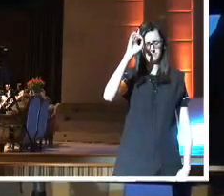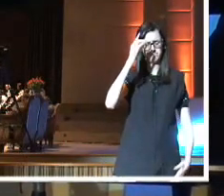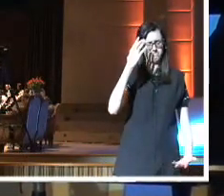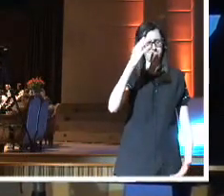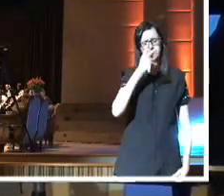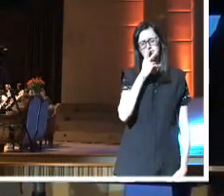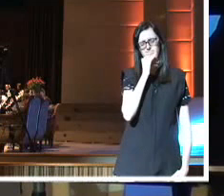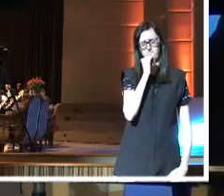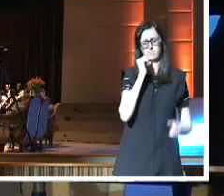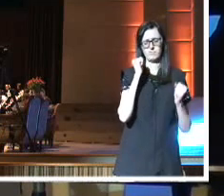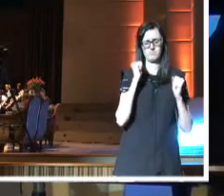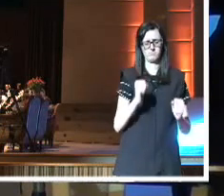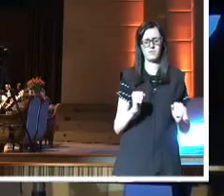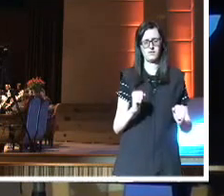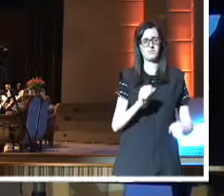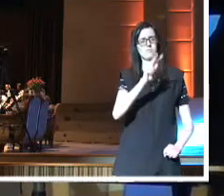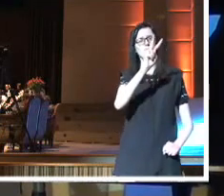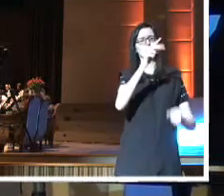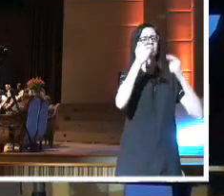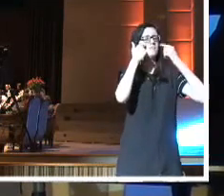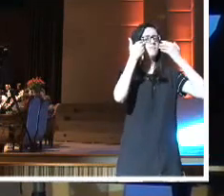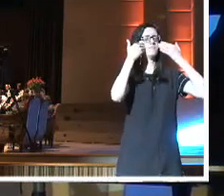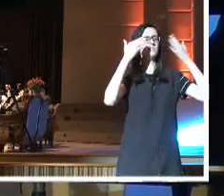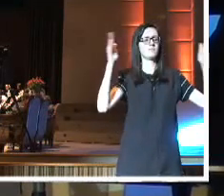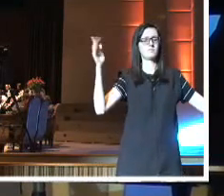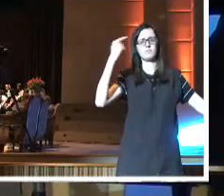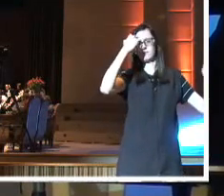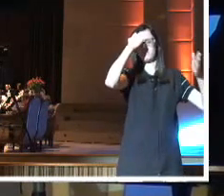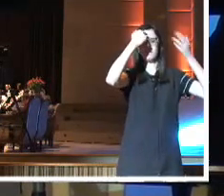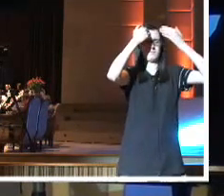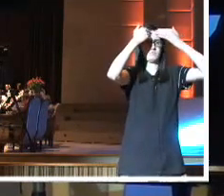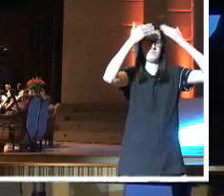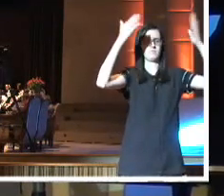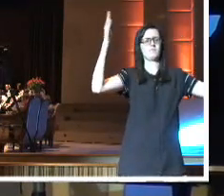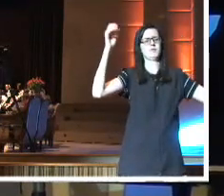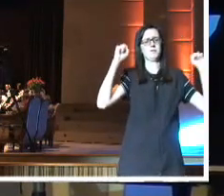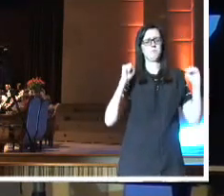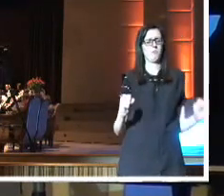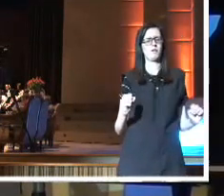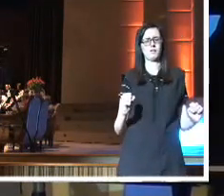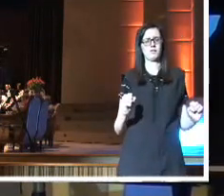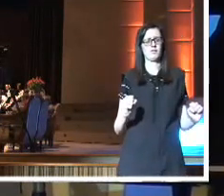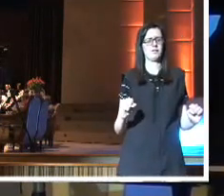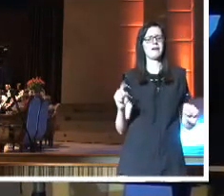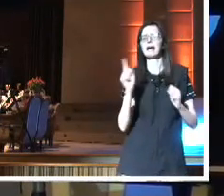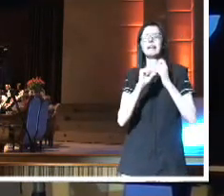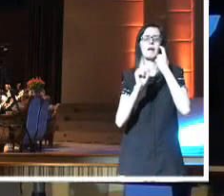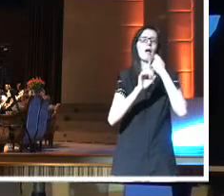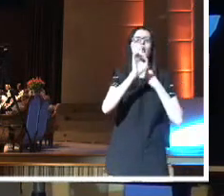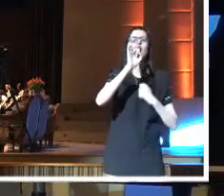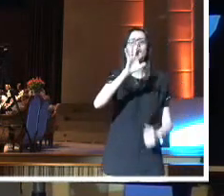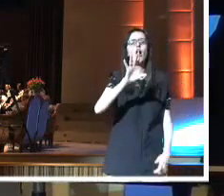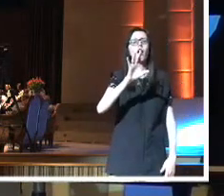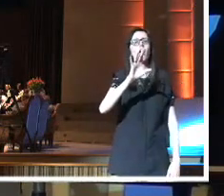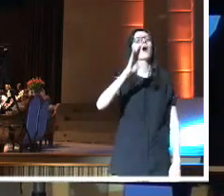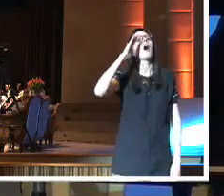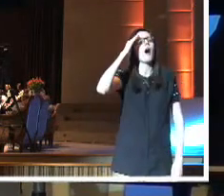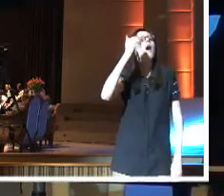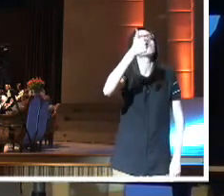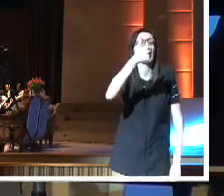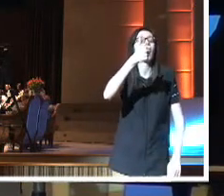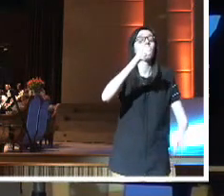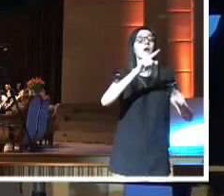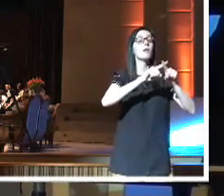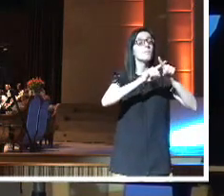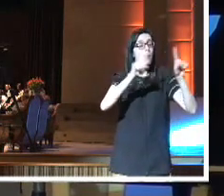Pai, abre os nossos ouvidos, abre a nossa mente, não apenas para entender, mas para que a